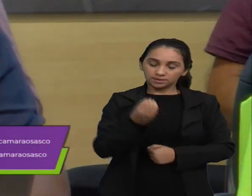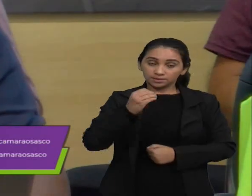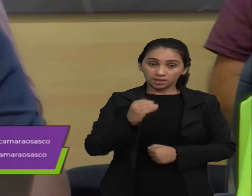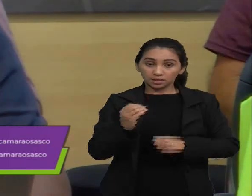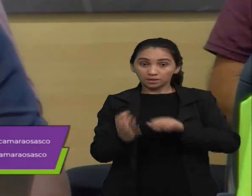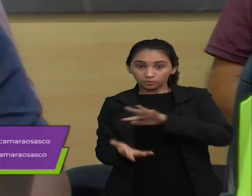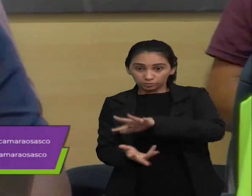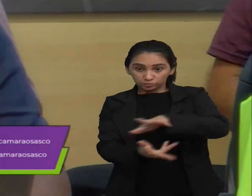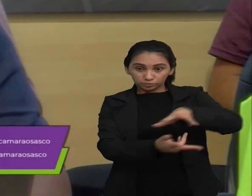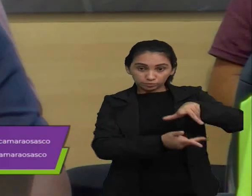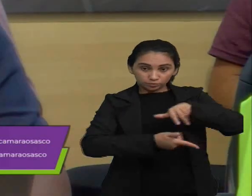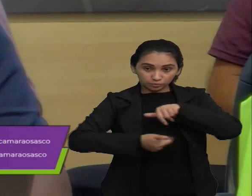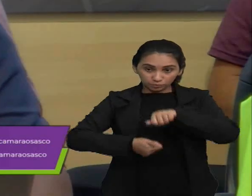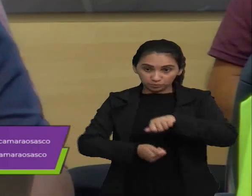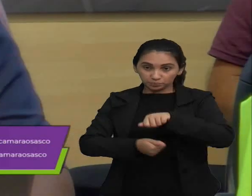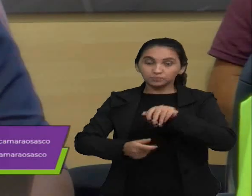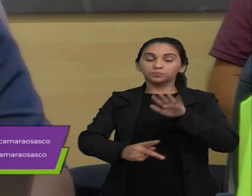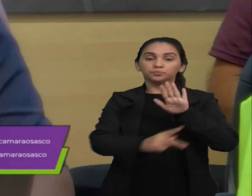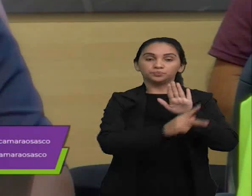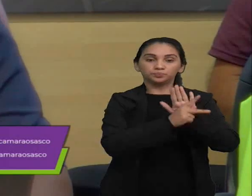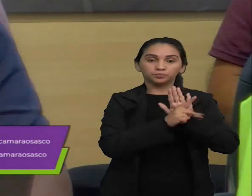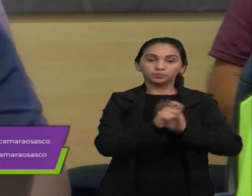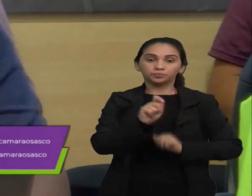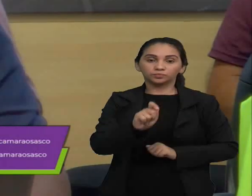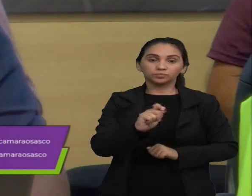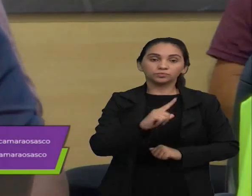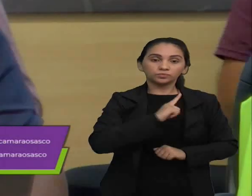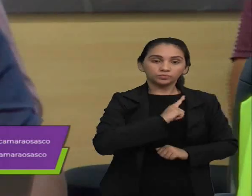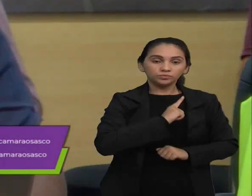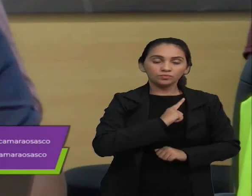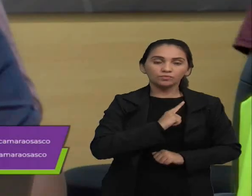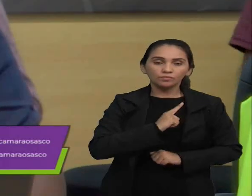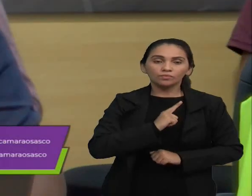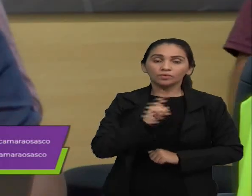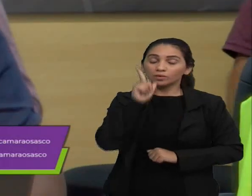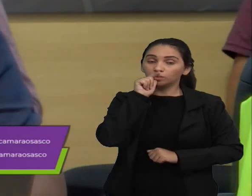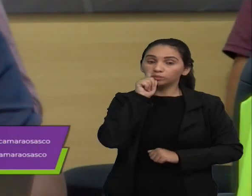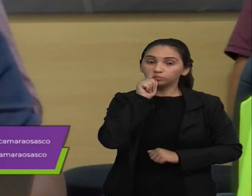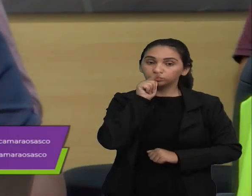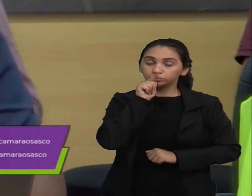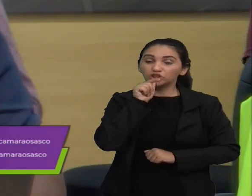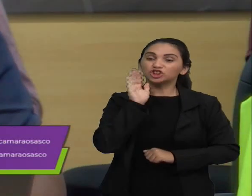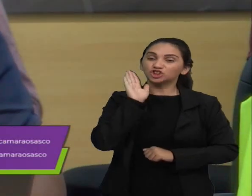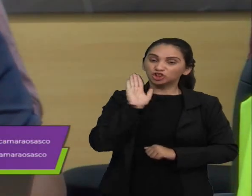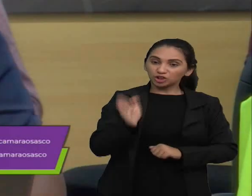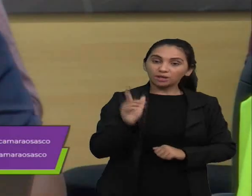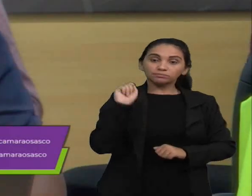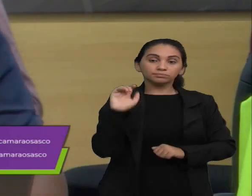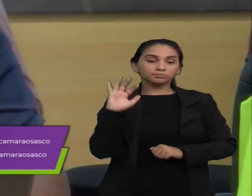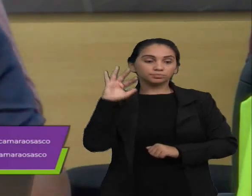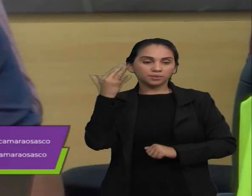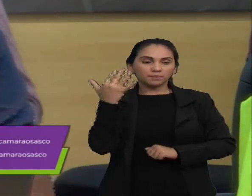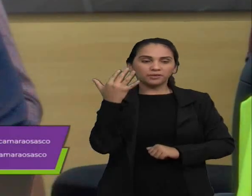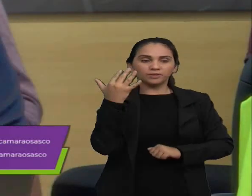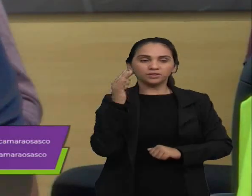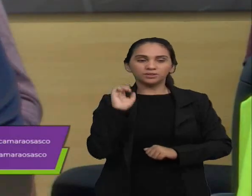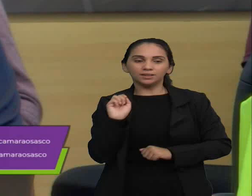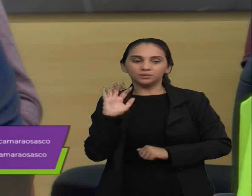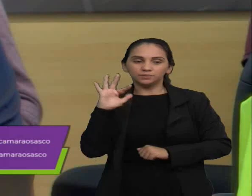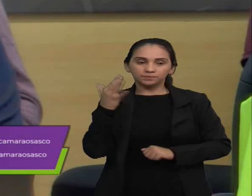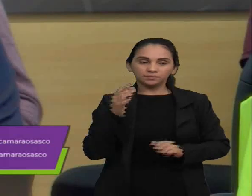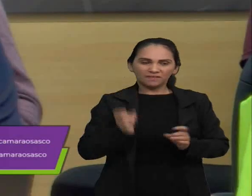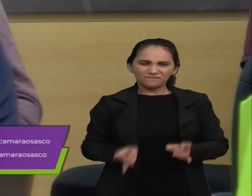mundo, empresas de saneamento básico e abastecimento de água foram privatizadas, e demonstraram, na prática, o